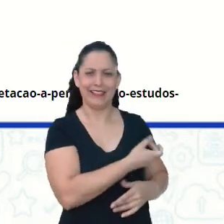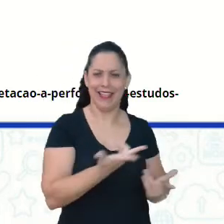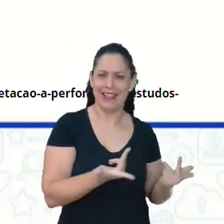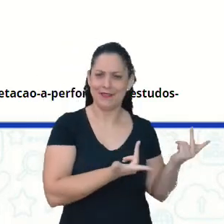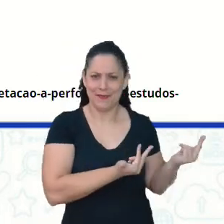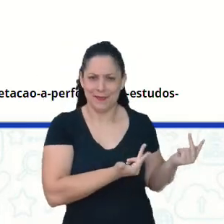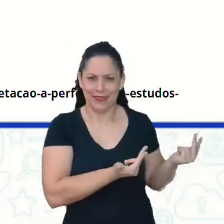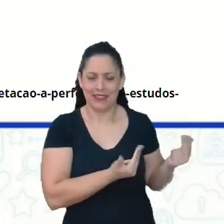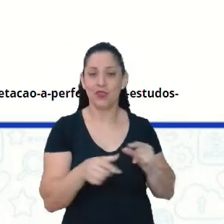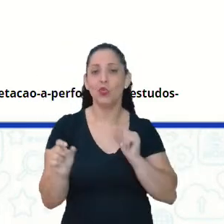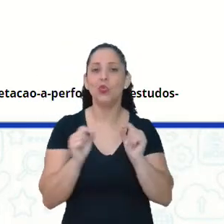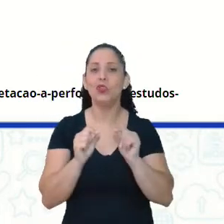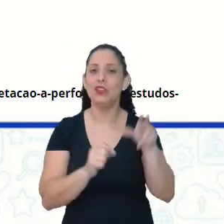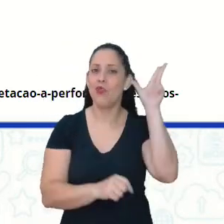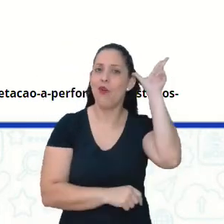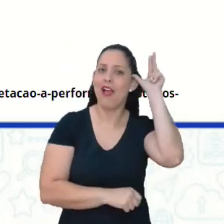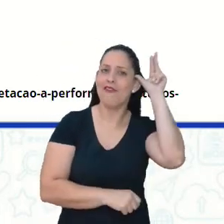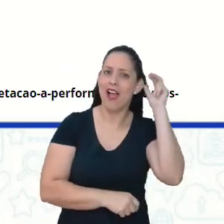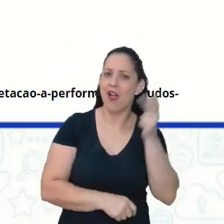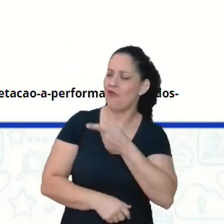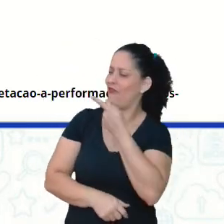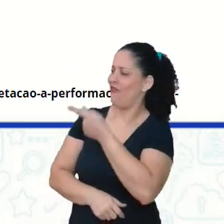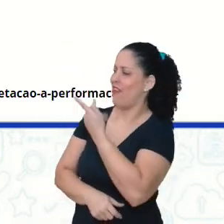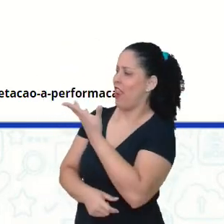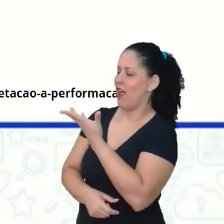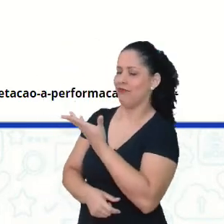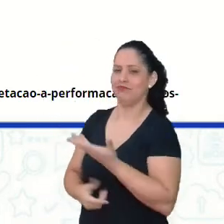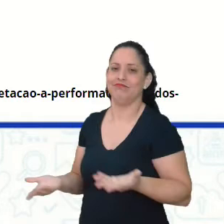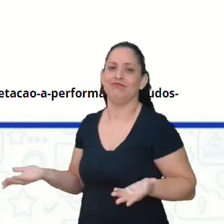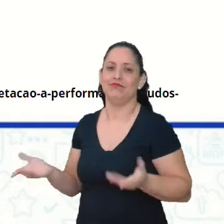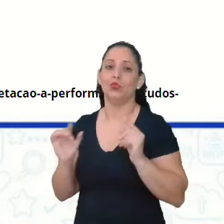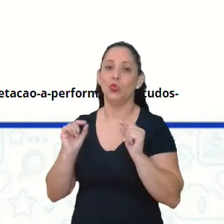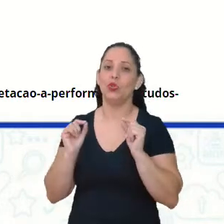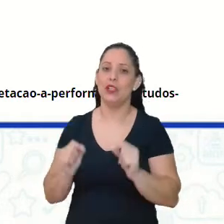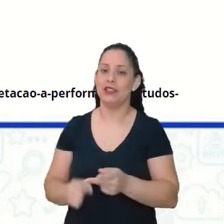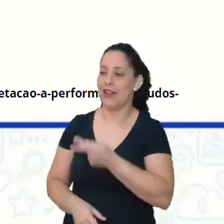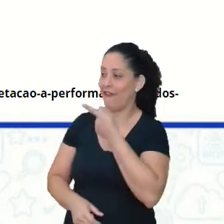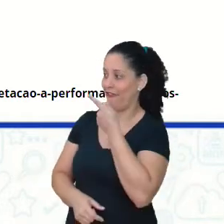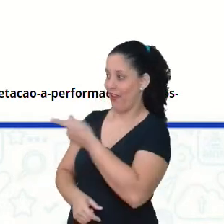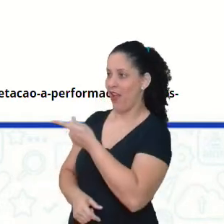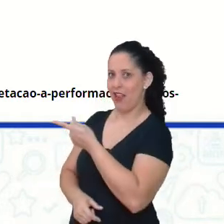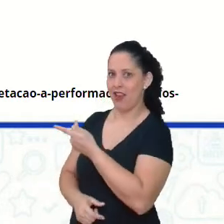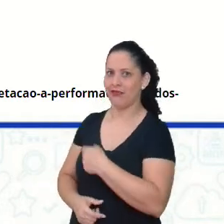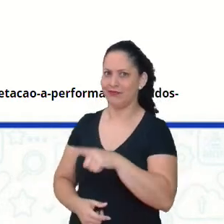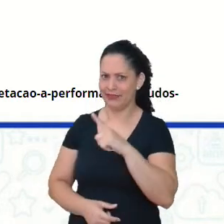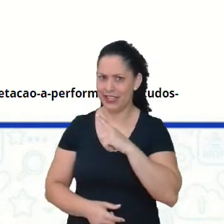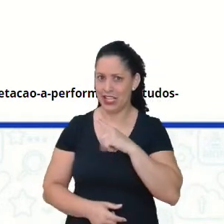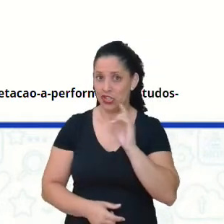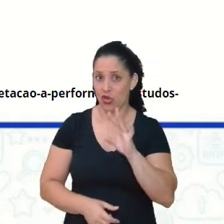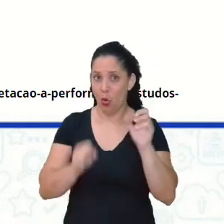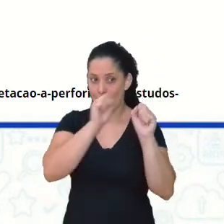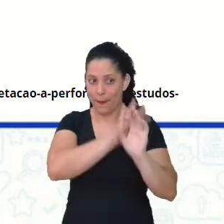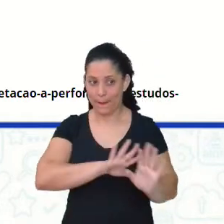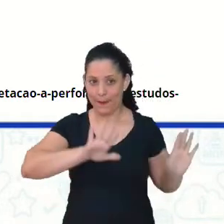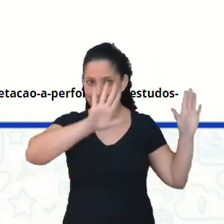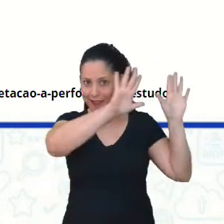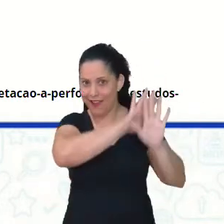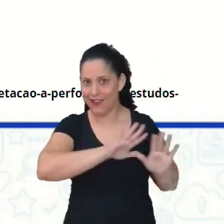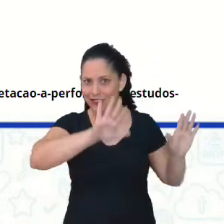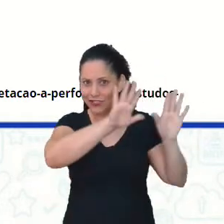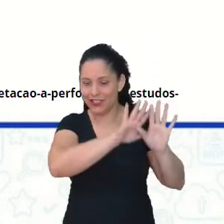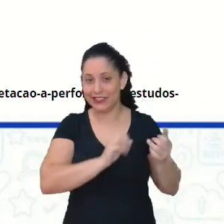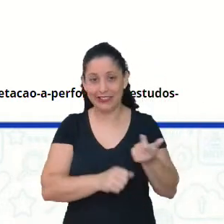é que ele poderia falar, né? Isso. Será que essa fala está posta? Isso é só uma imagem? A gente não tem esse